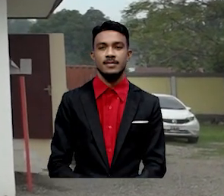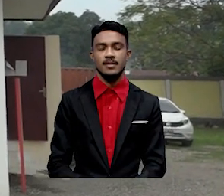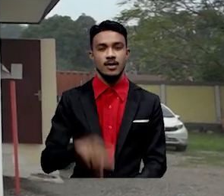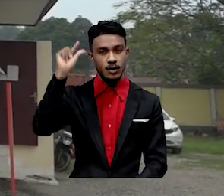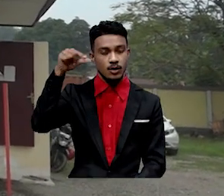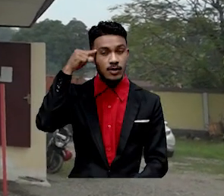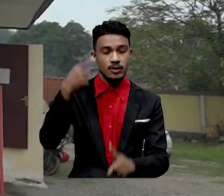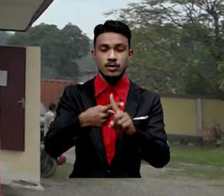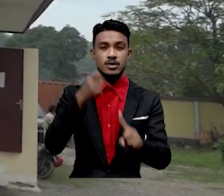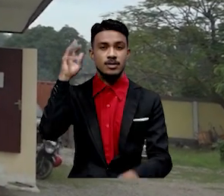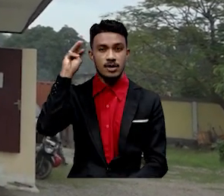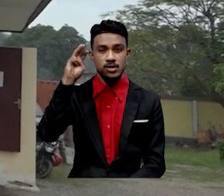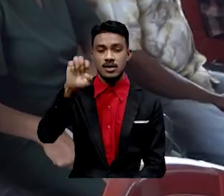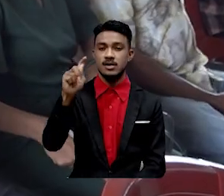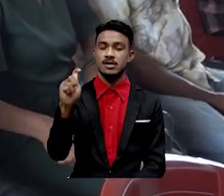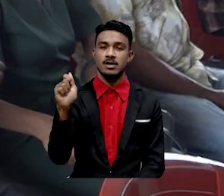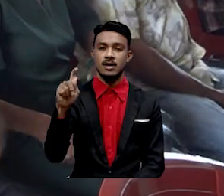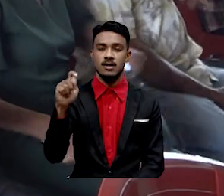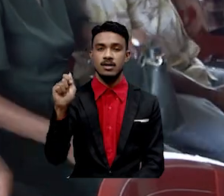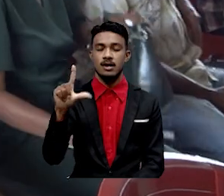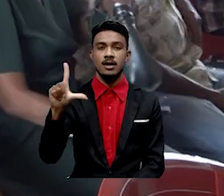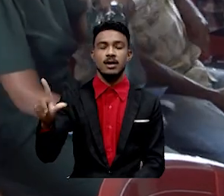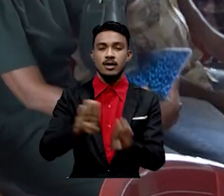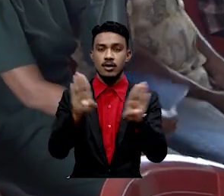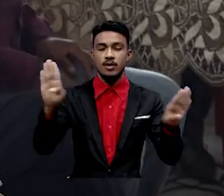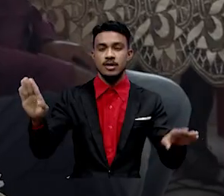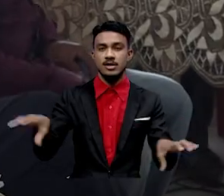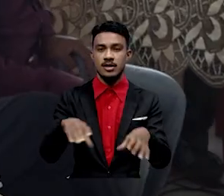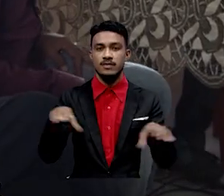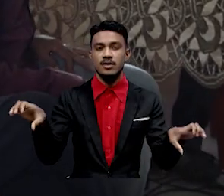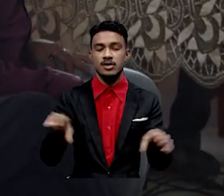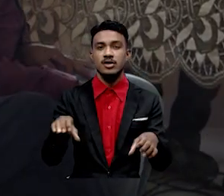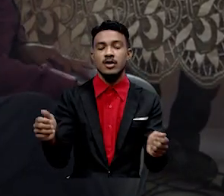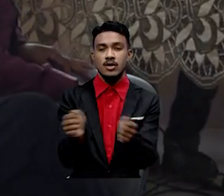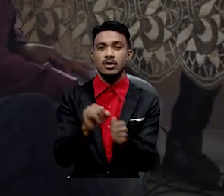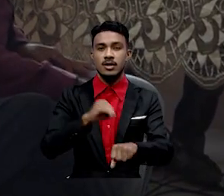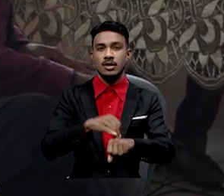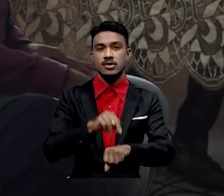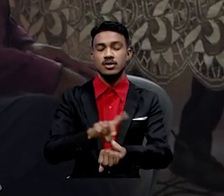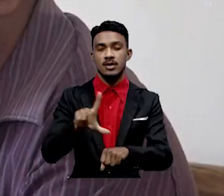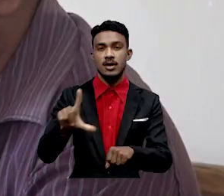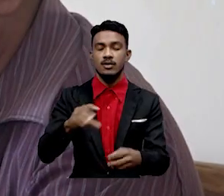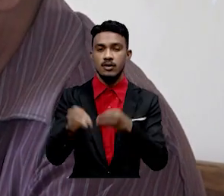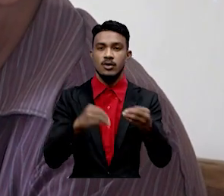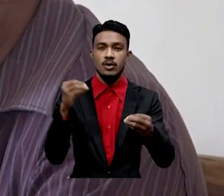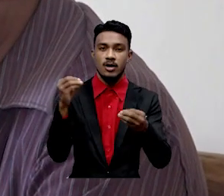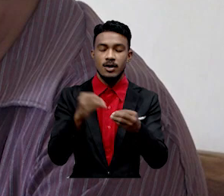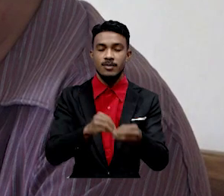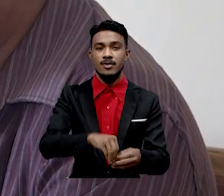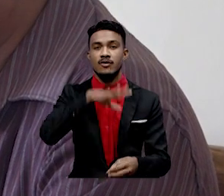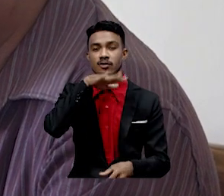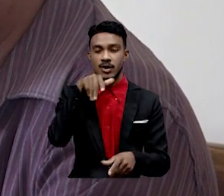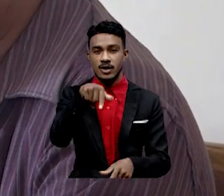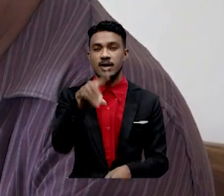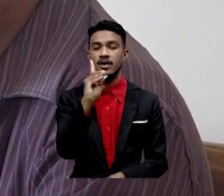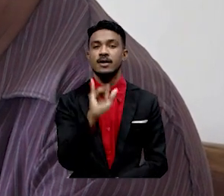Governo Lihusi Ministério Estatal loca tenderização ao modelo internacional competitivo bidding com a gestão lixo e a capital